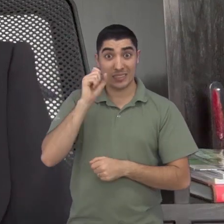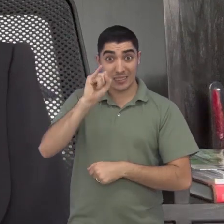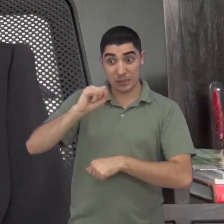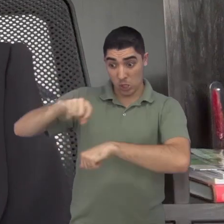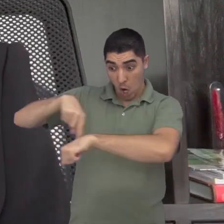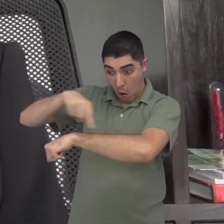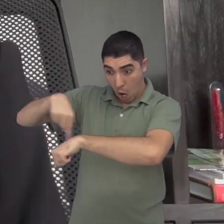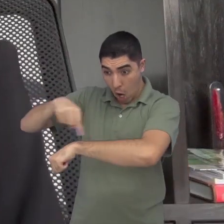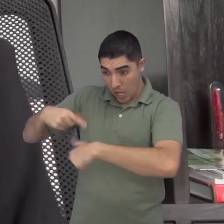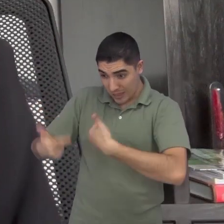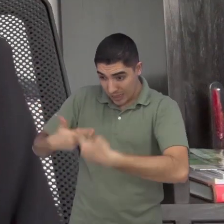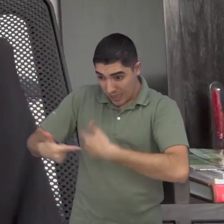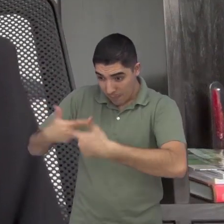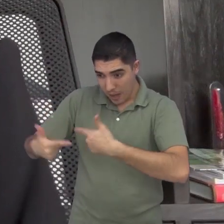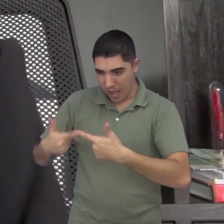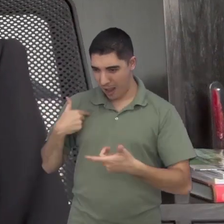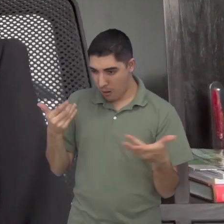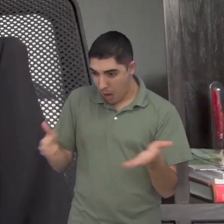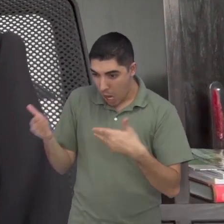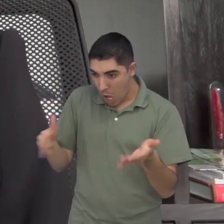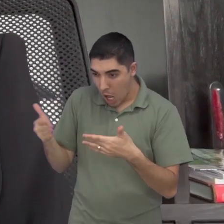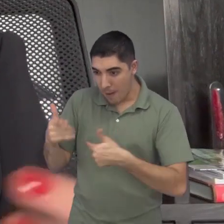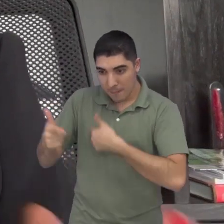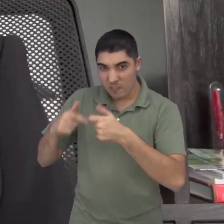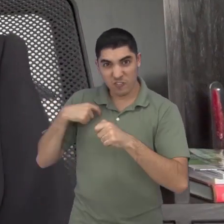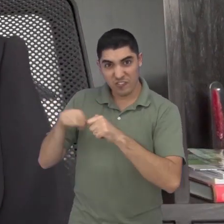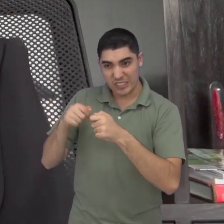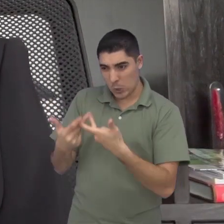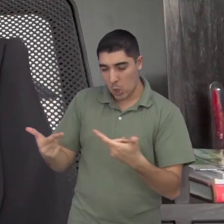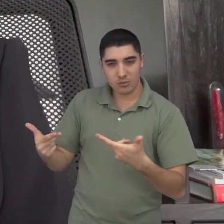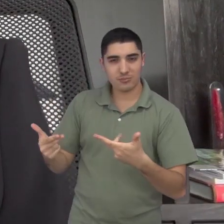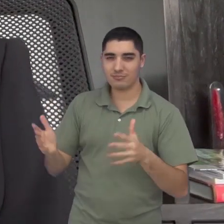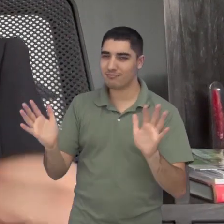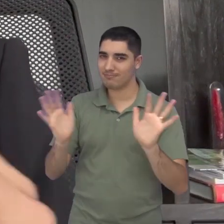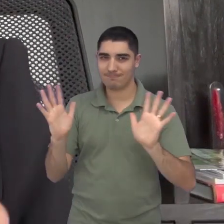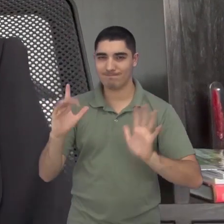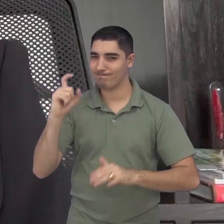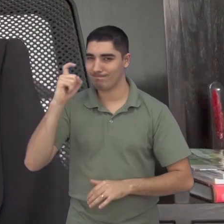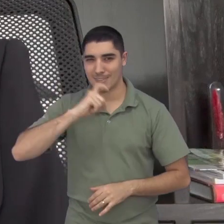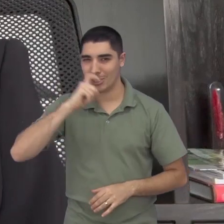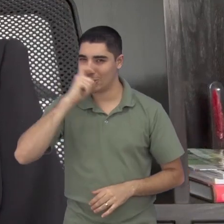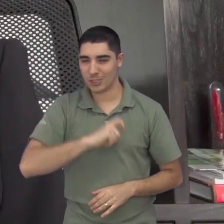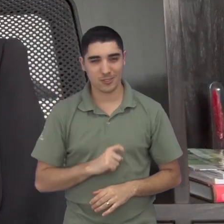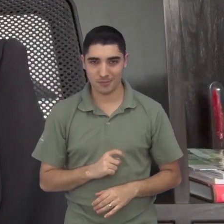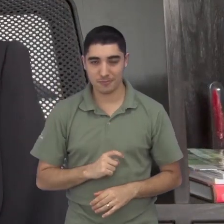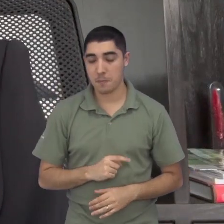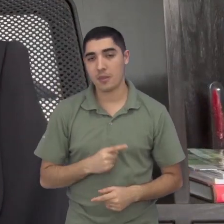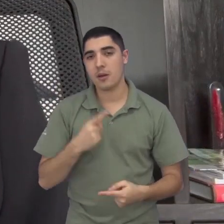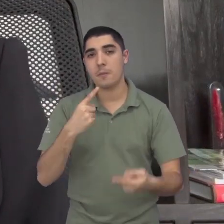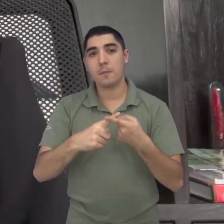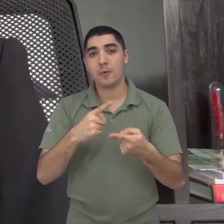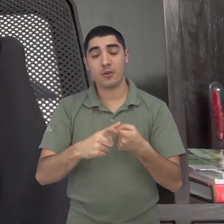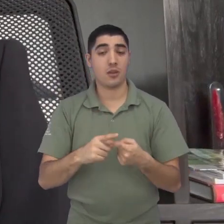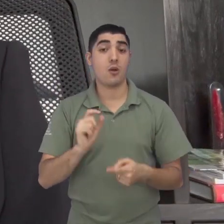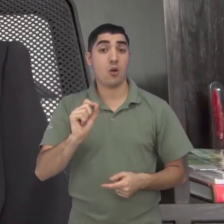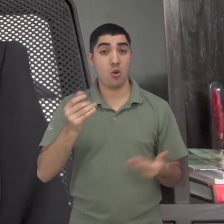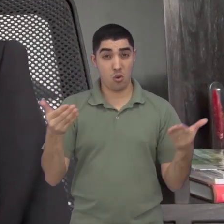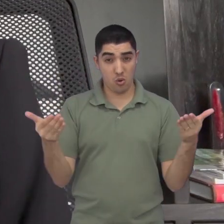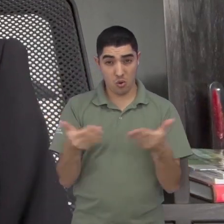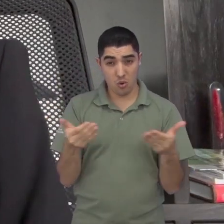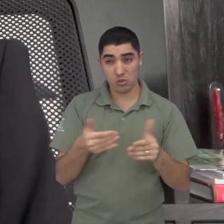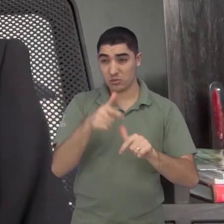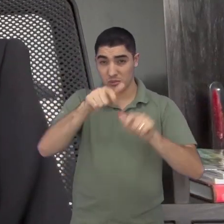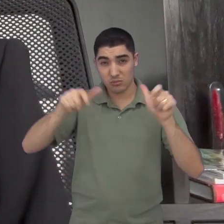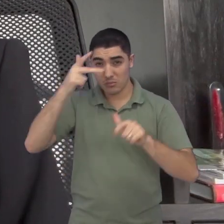na verdade a gente sabe que isso é um grande mito. O projeto da semana de 4 dias surge justamente porque hoje a gente tem baixos indicadores